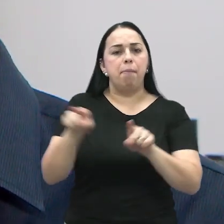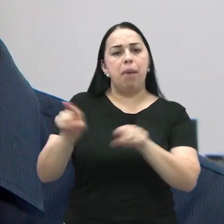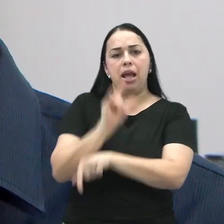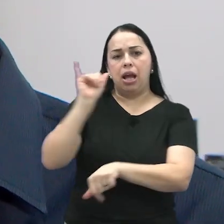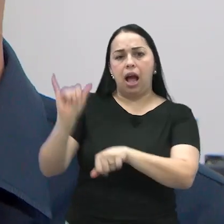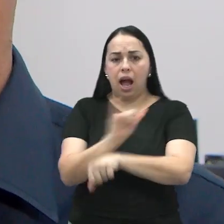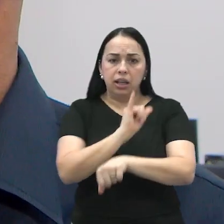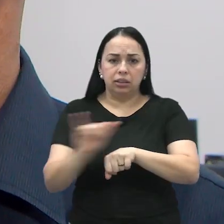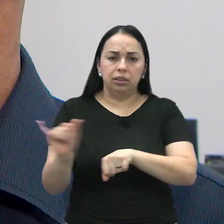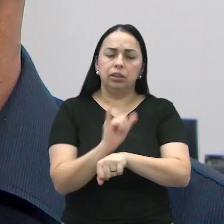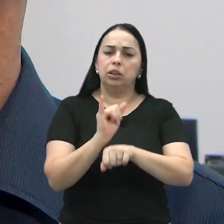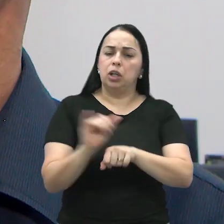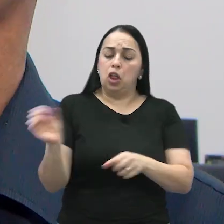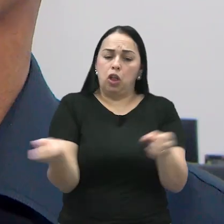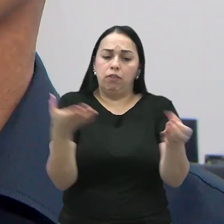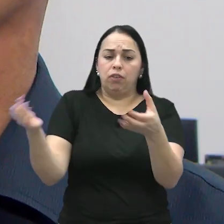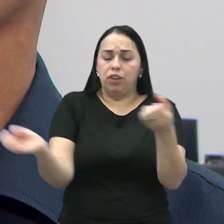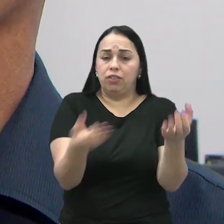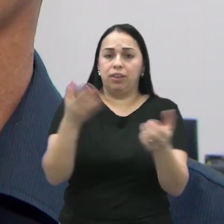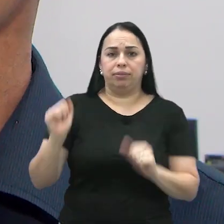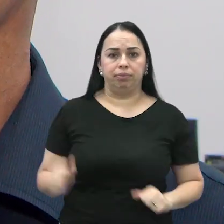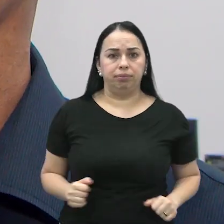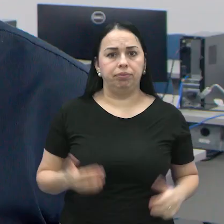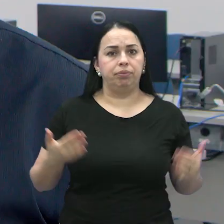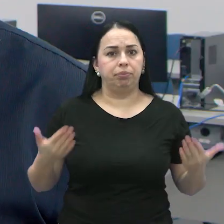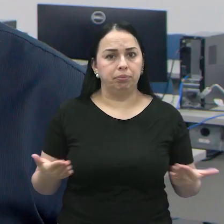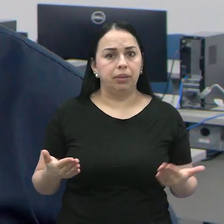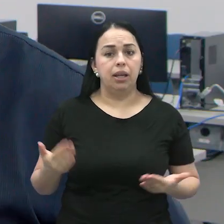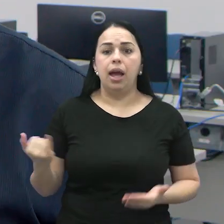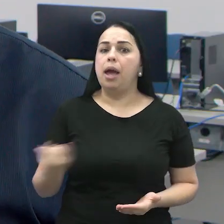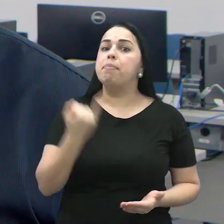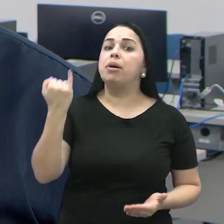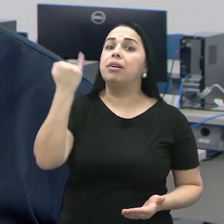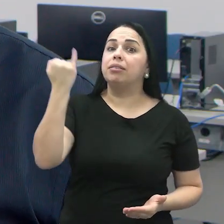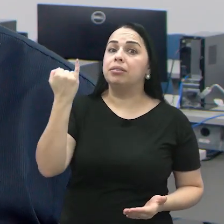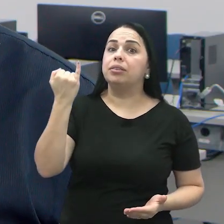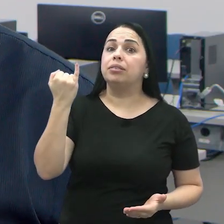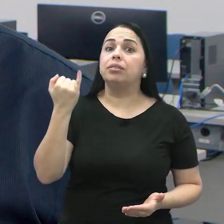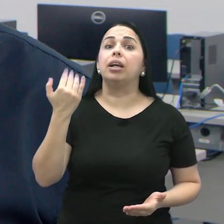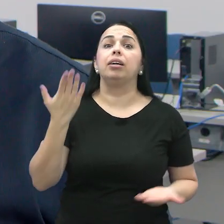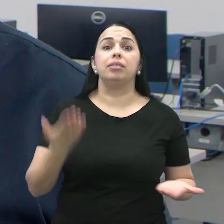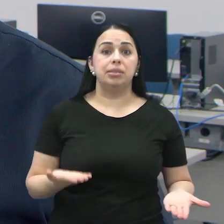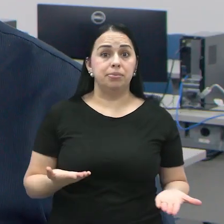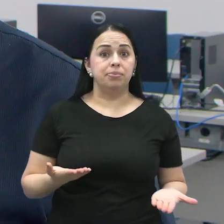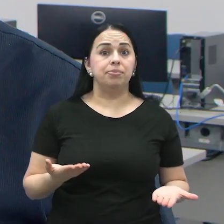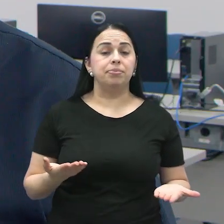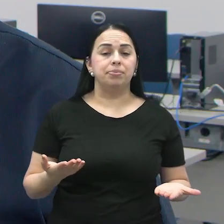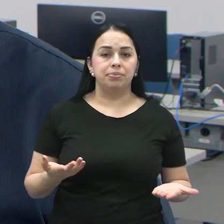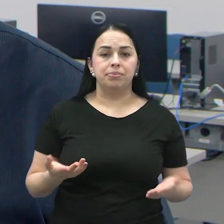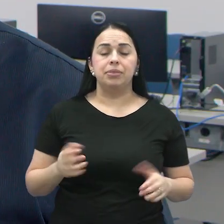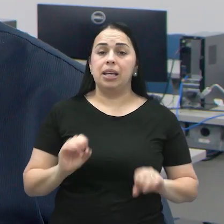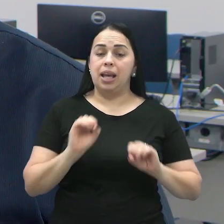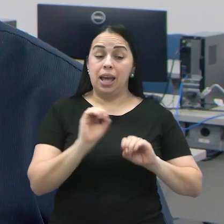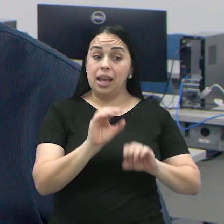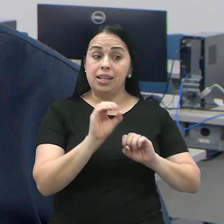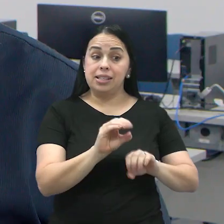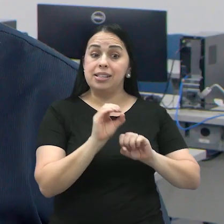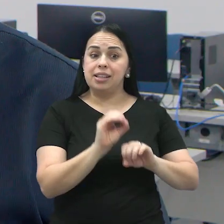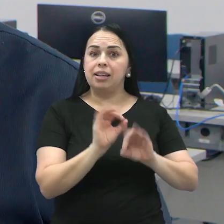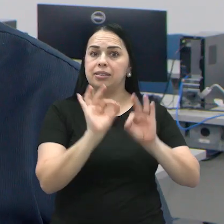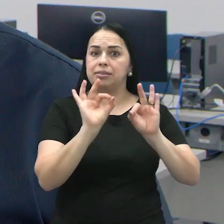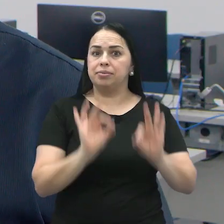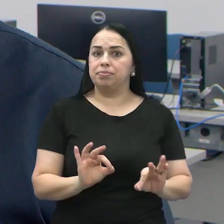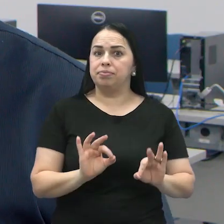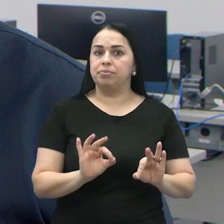aplicar metodologias ativas e inovadoras. Outro processo muito importante é a humanização no ensino